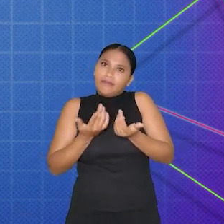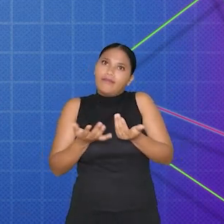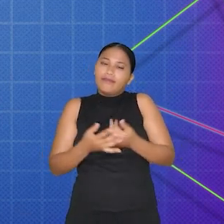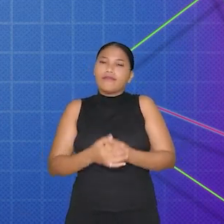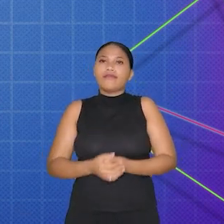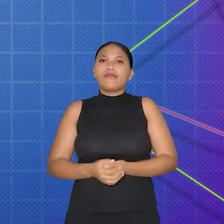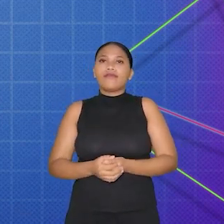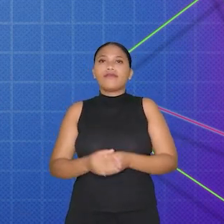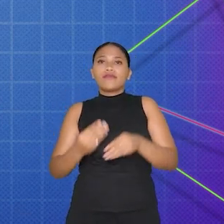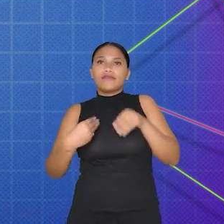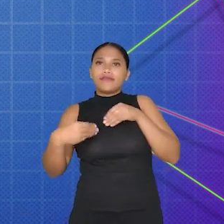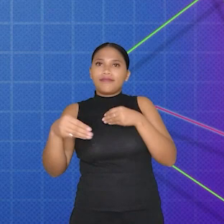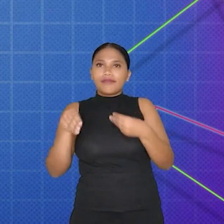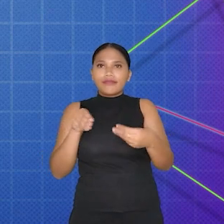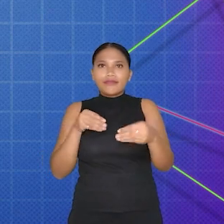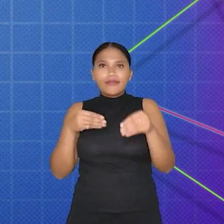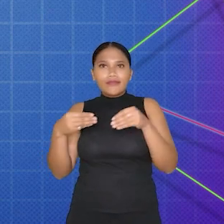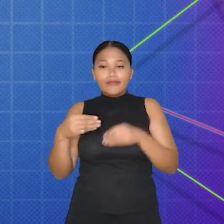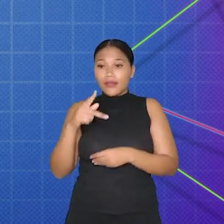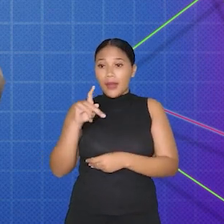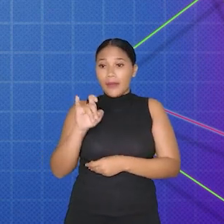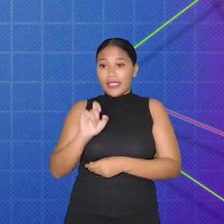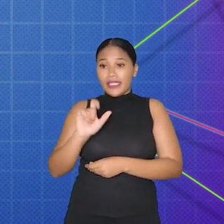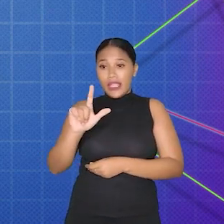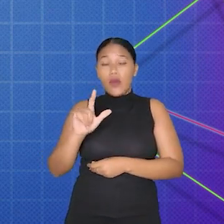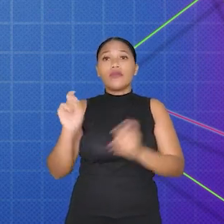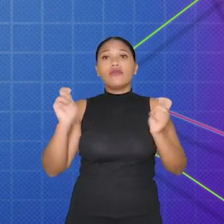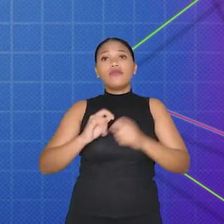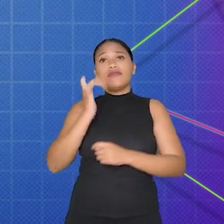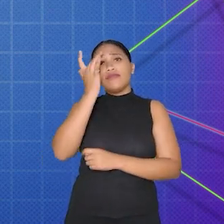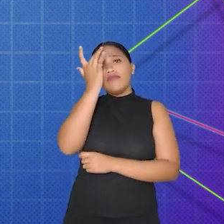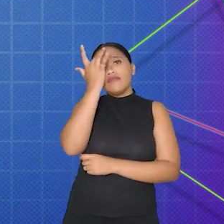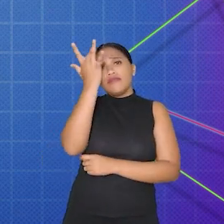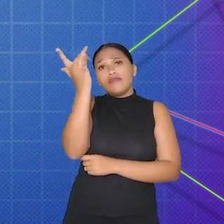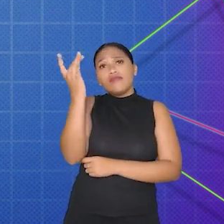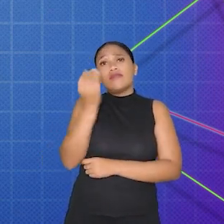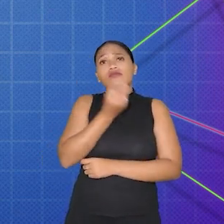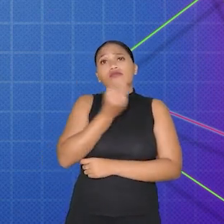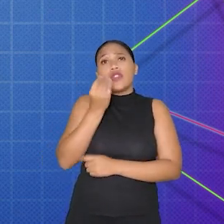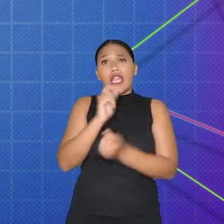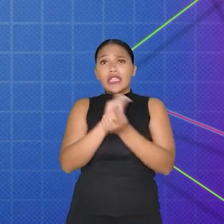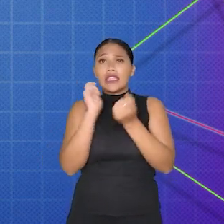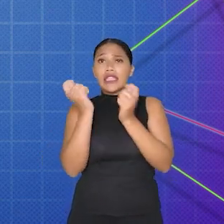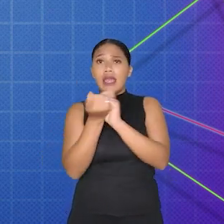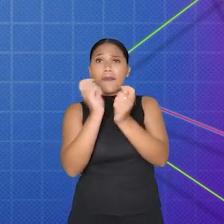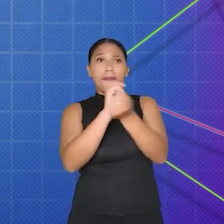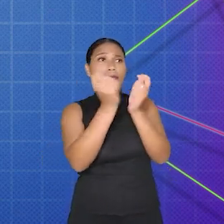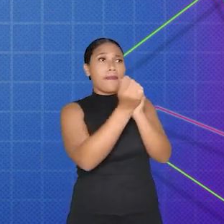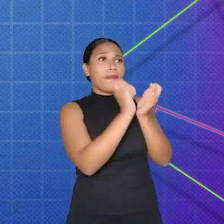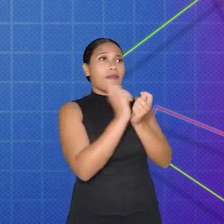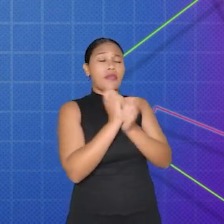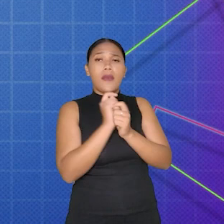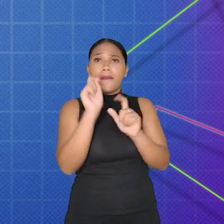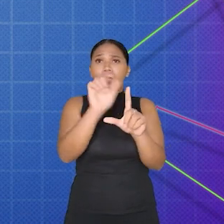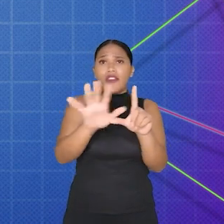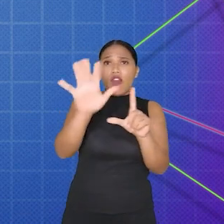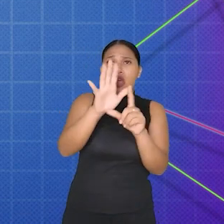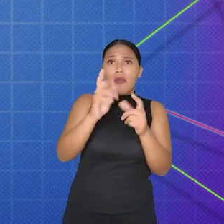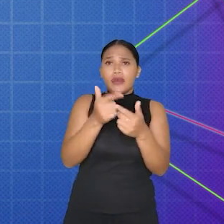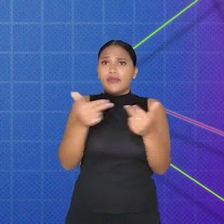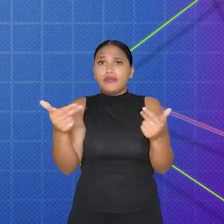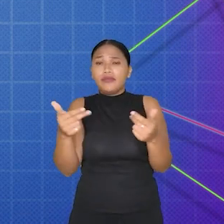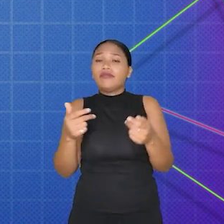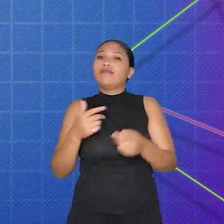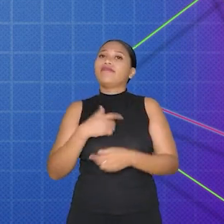de um jogo. Flexibilidade. A pixel art pode ser facilmente adaptada para diferentes plataformas, resoluções